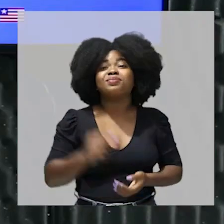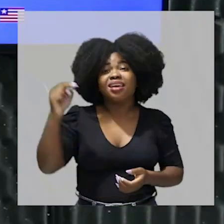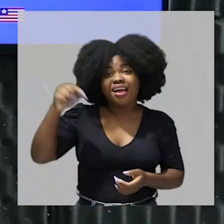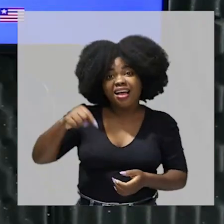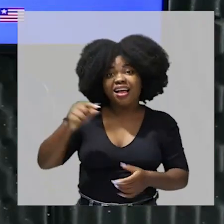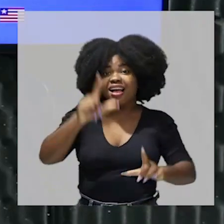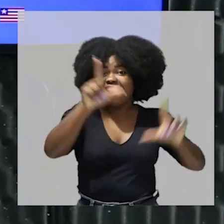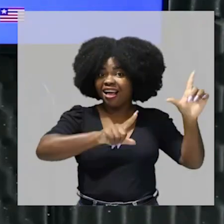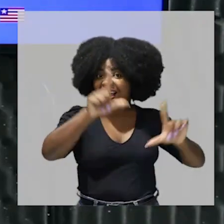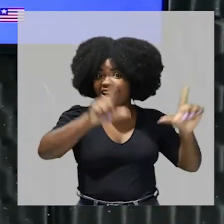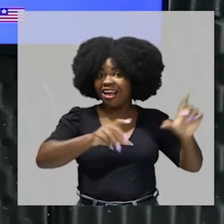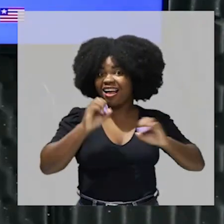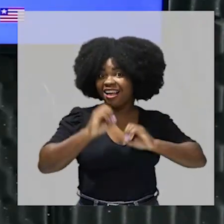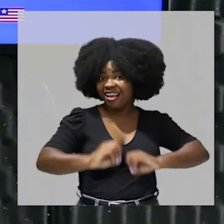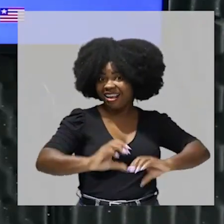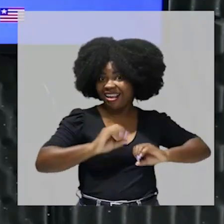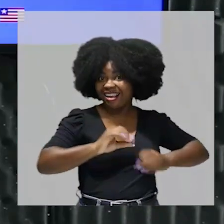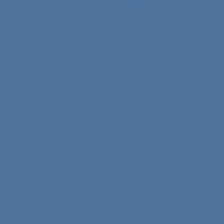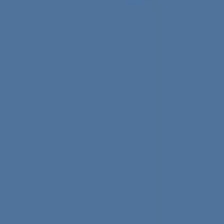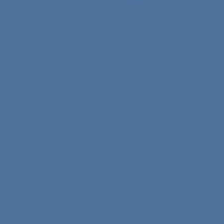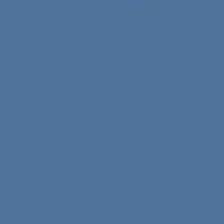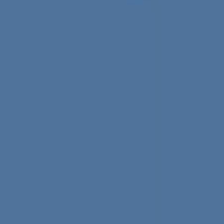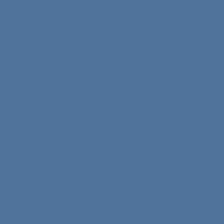na TV educação